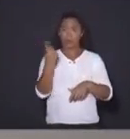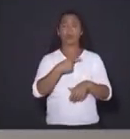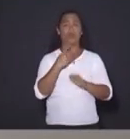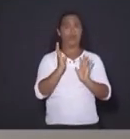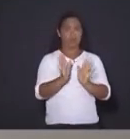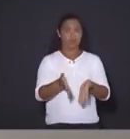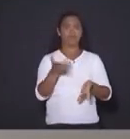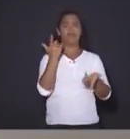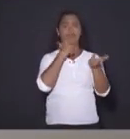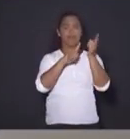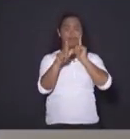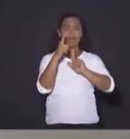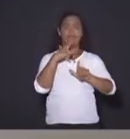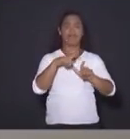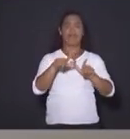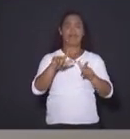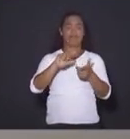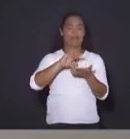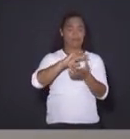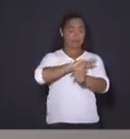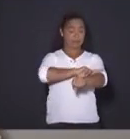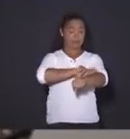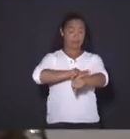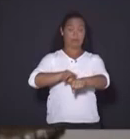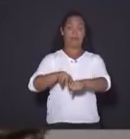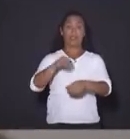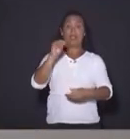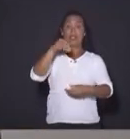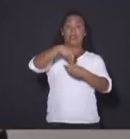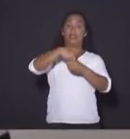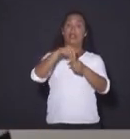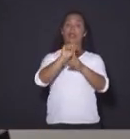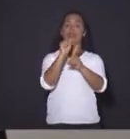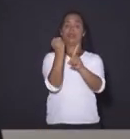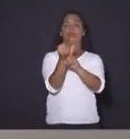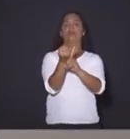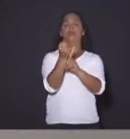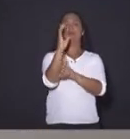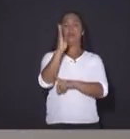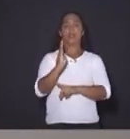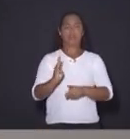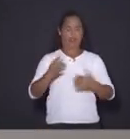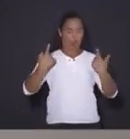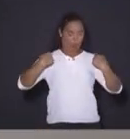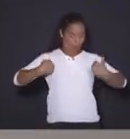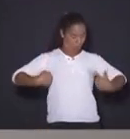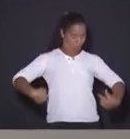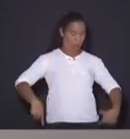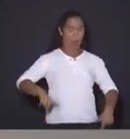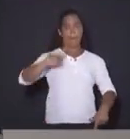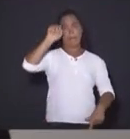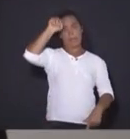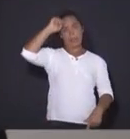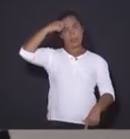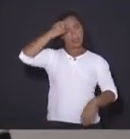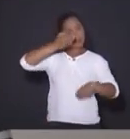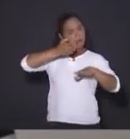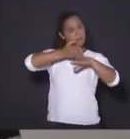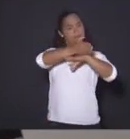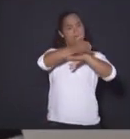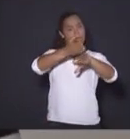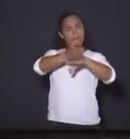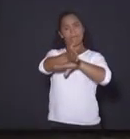superar racismo na sociedade brasileira a força como os corpos negros hoje invadem ocupam a cena pública